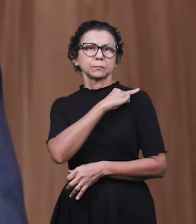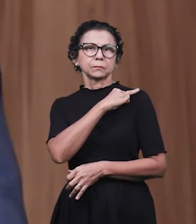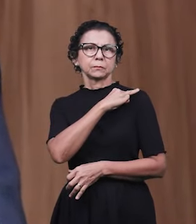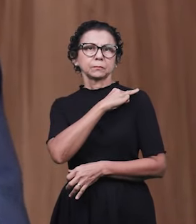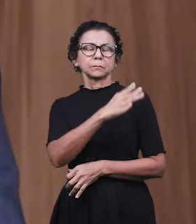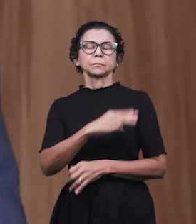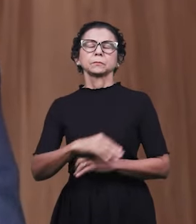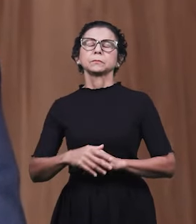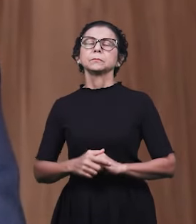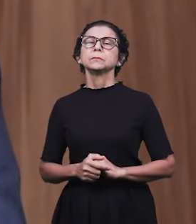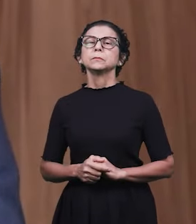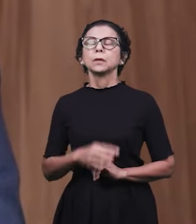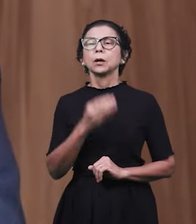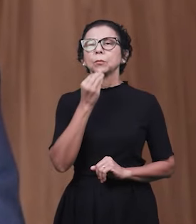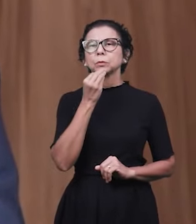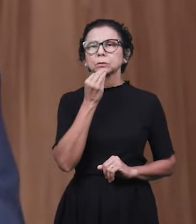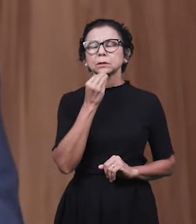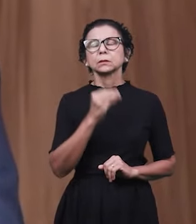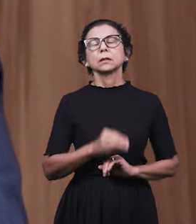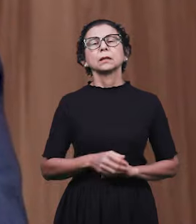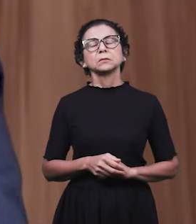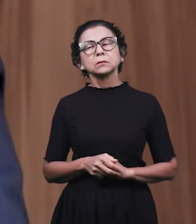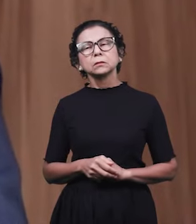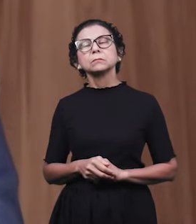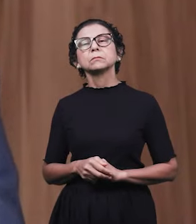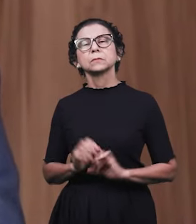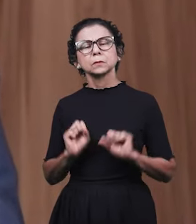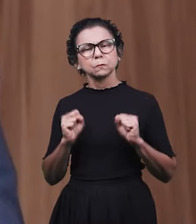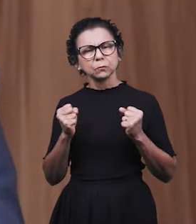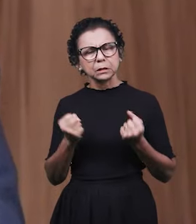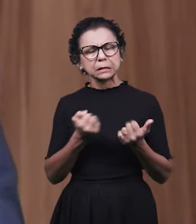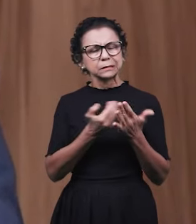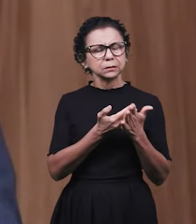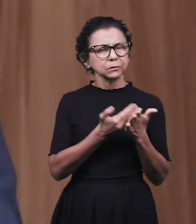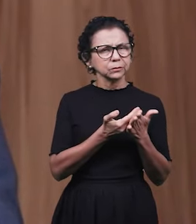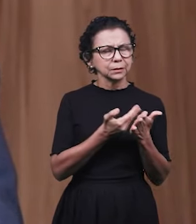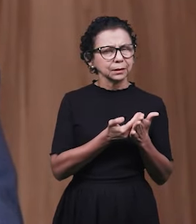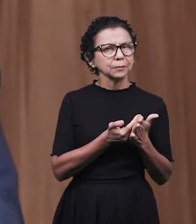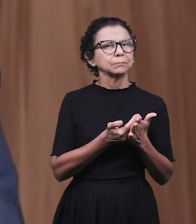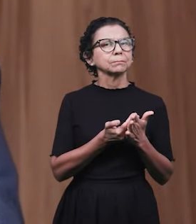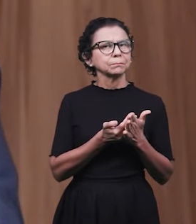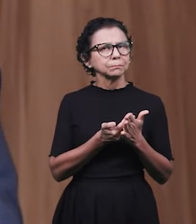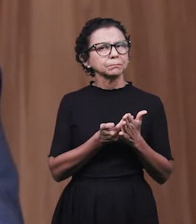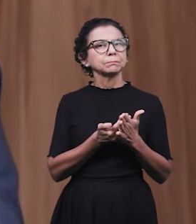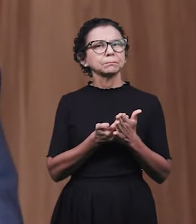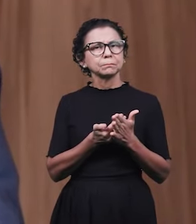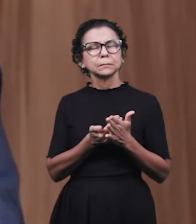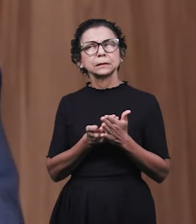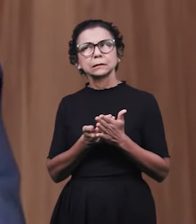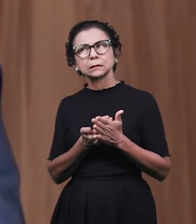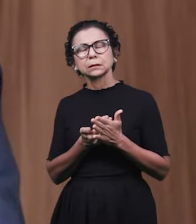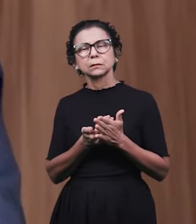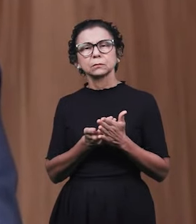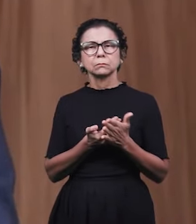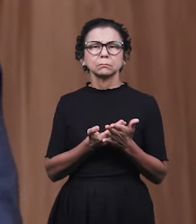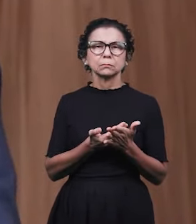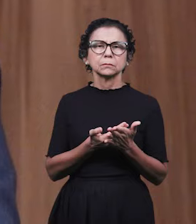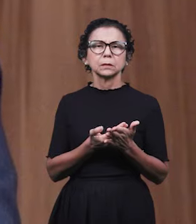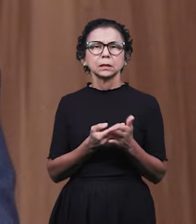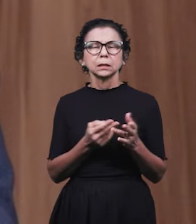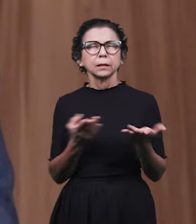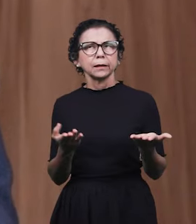que é uma grande oportunidade que a pessoa tem de realmente se dedicar aos estudos. Então, quando nós vemos os alunos do